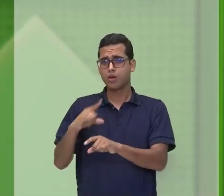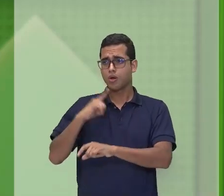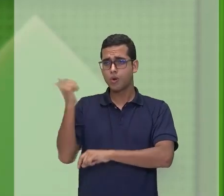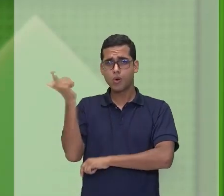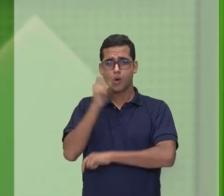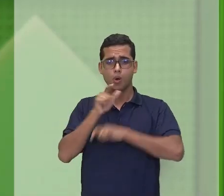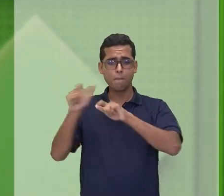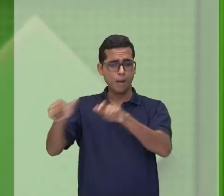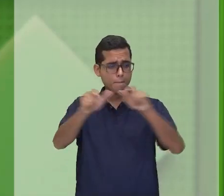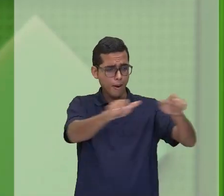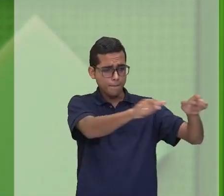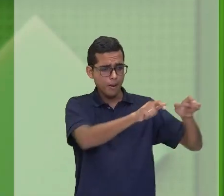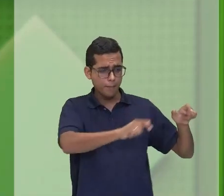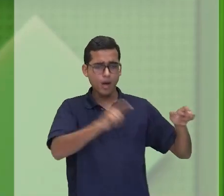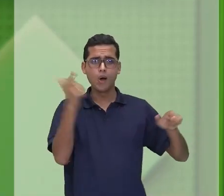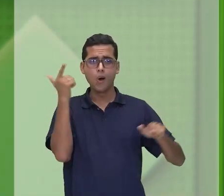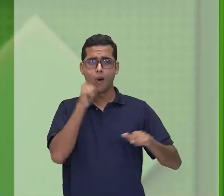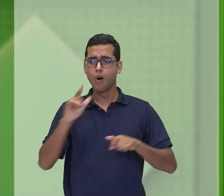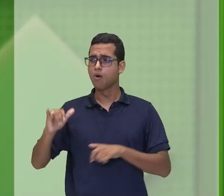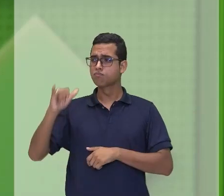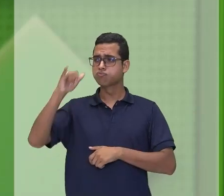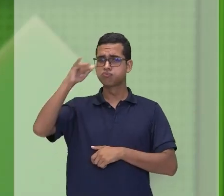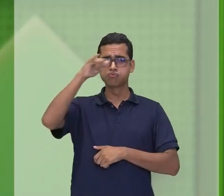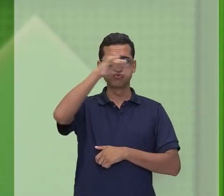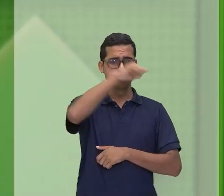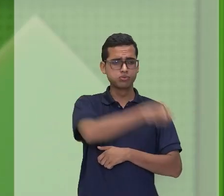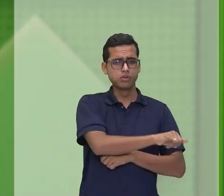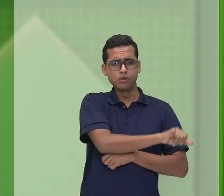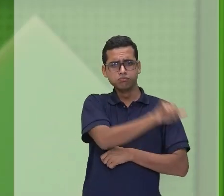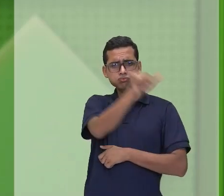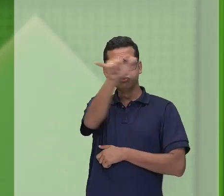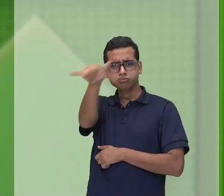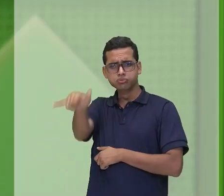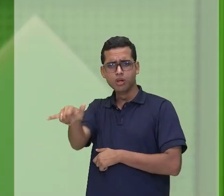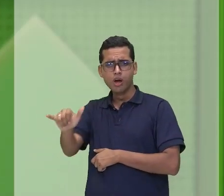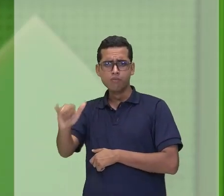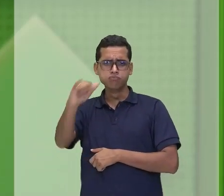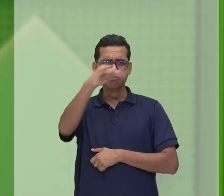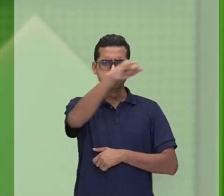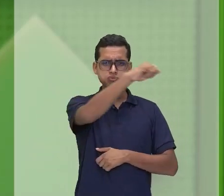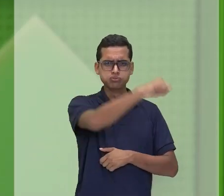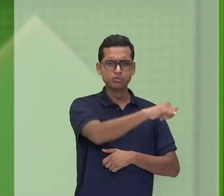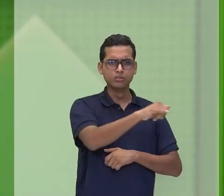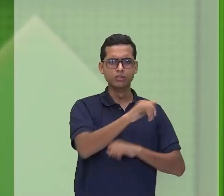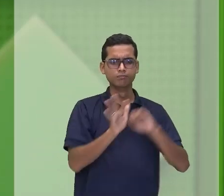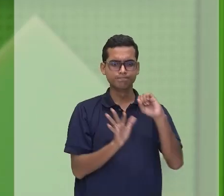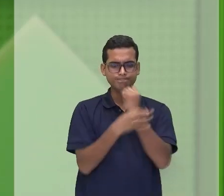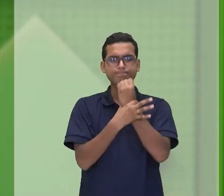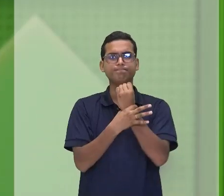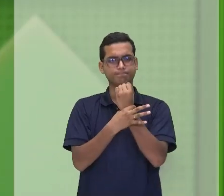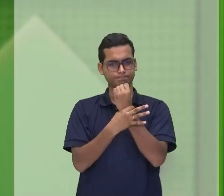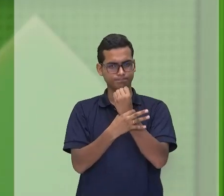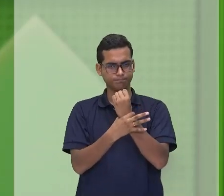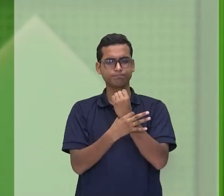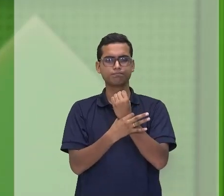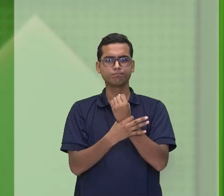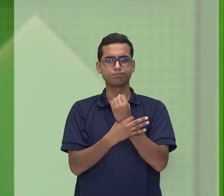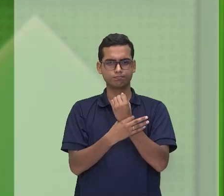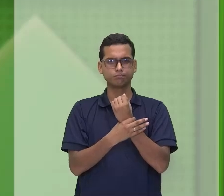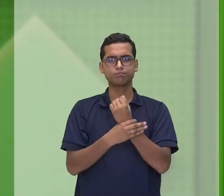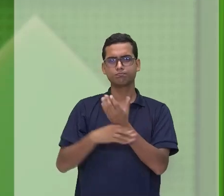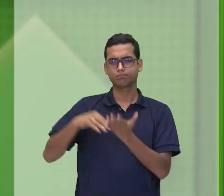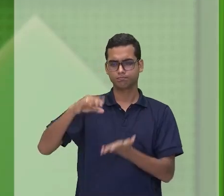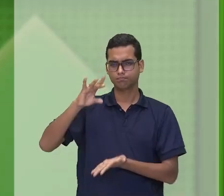nosso deslocamento e com segurança, certo? Então, uma das aplicações